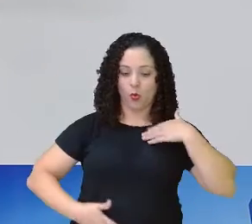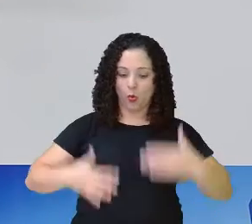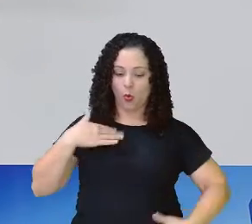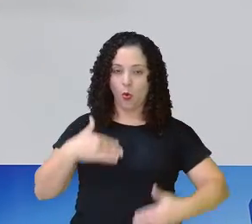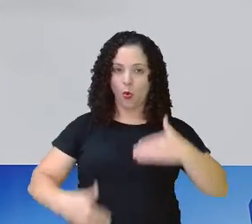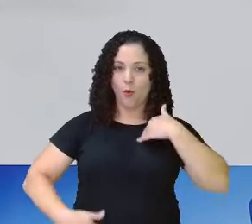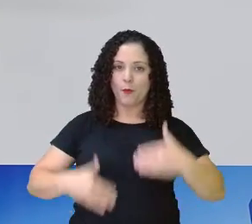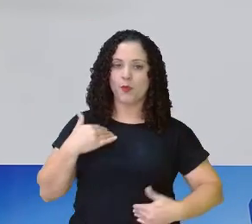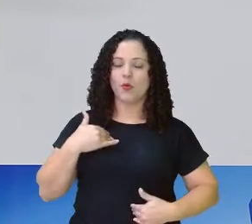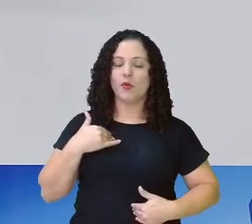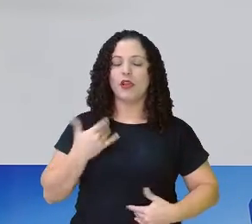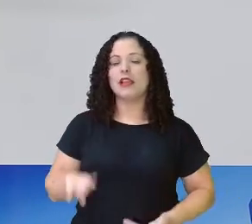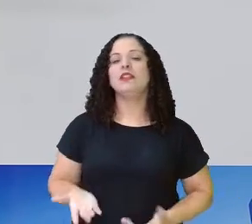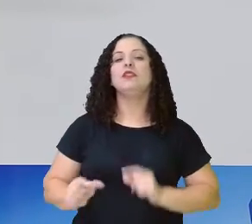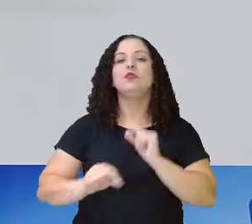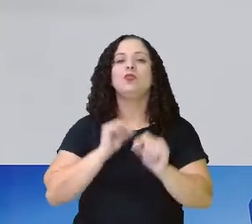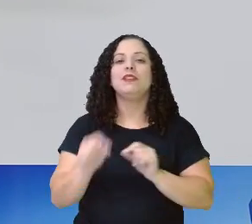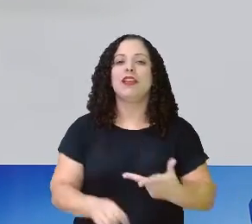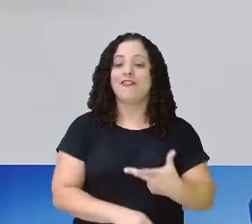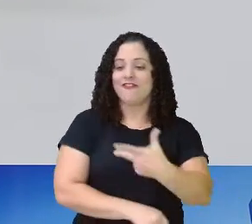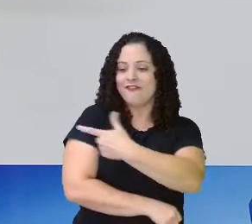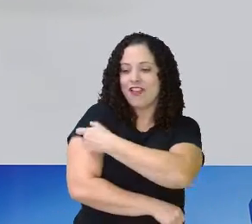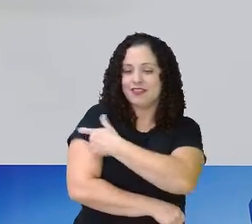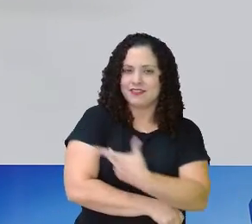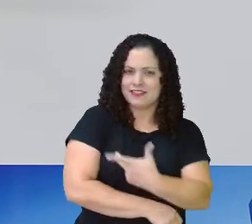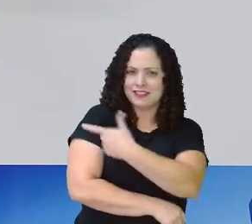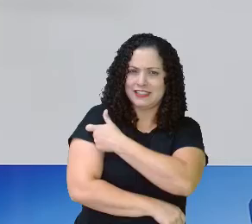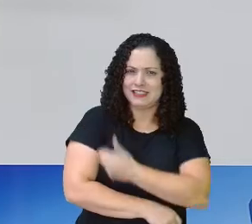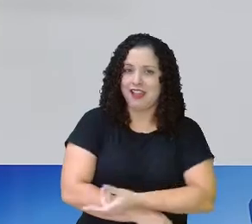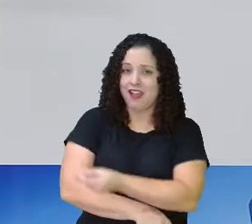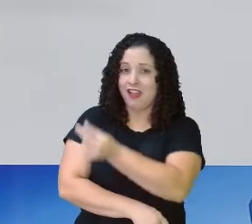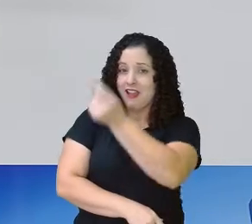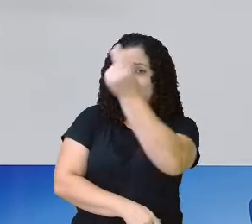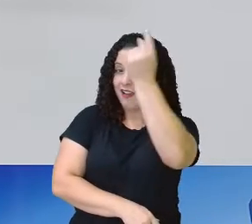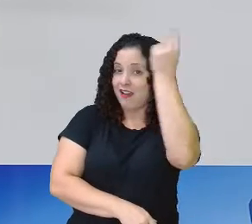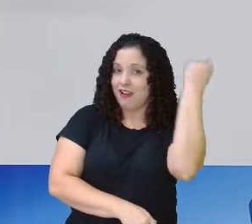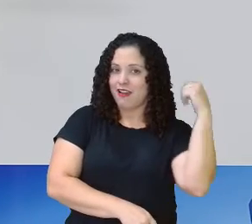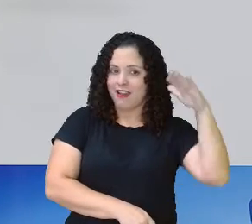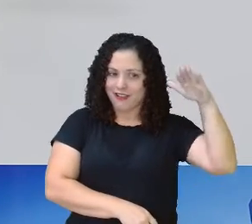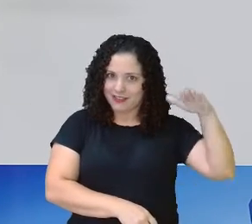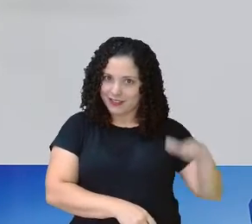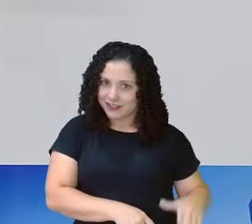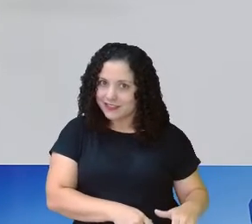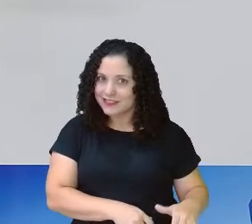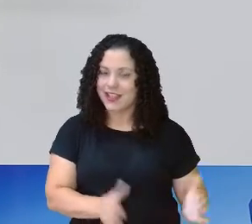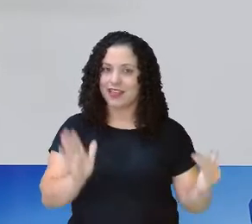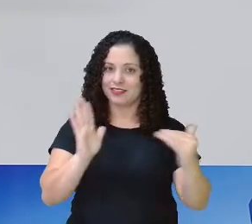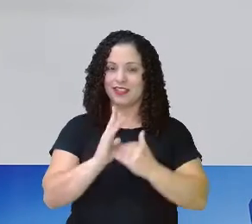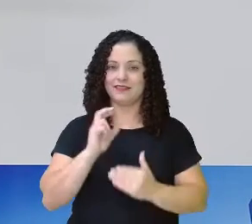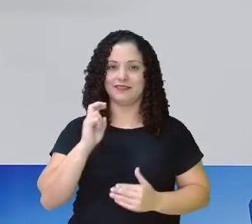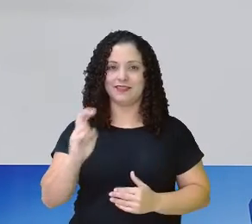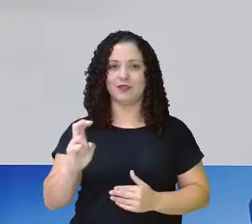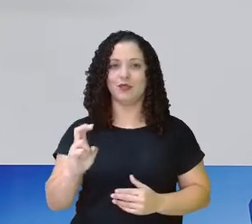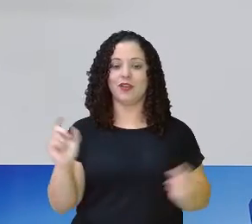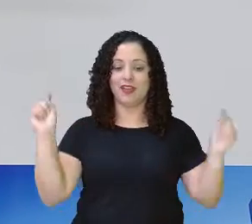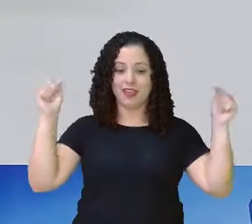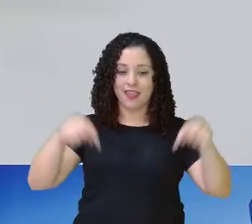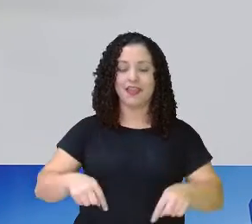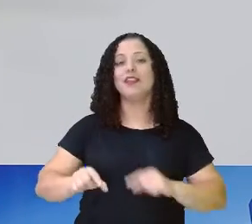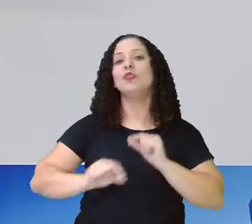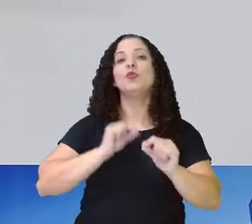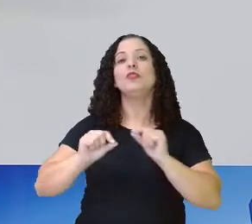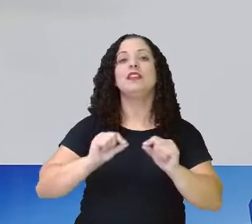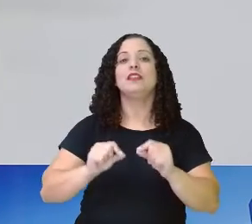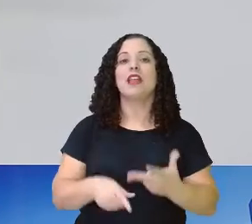corpo, é que várias daquelas vacinas que a gente tomou na primeira infância até os 5 anos de idade, muitas delas têm vencimento em